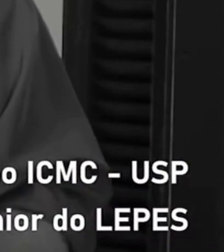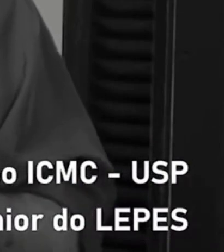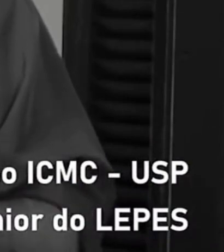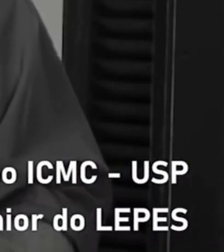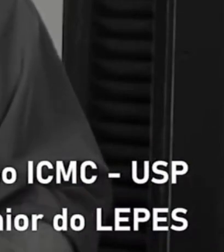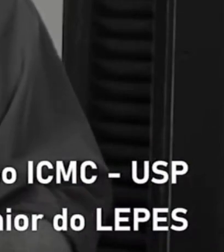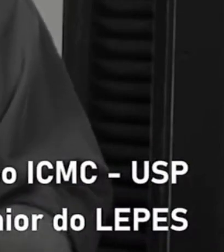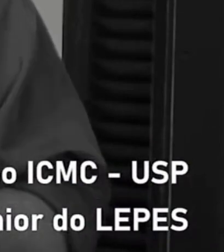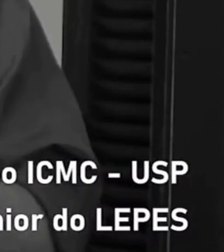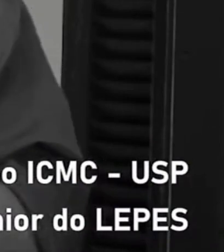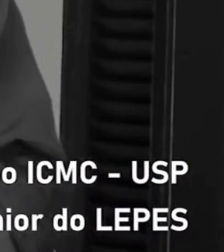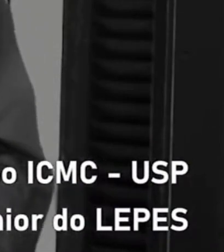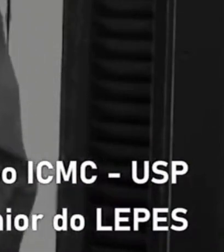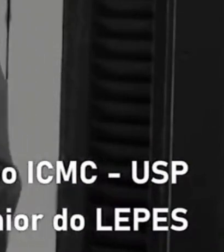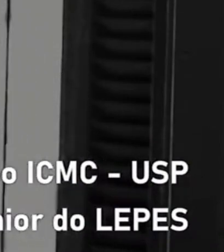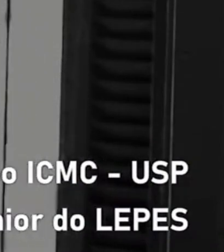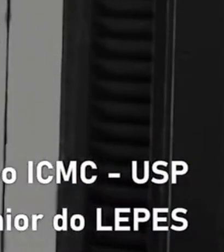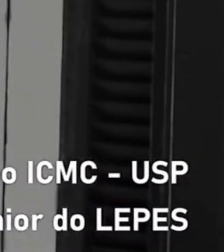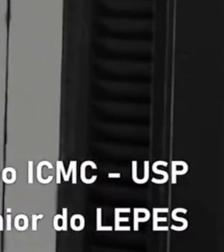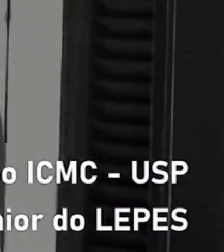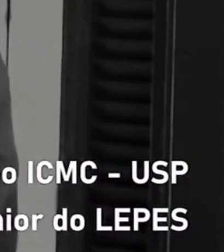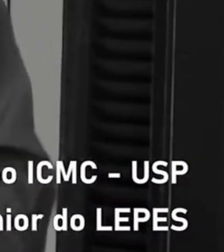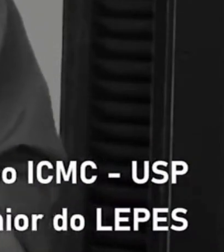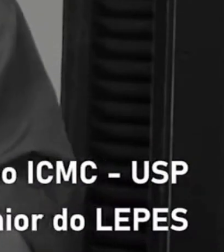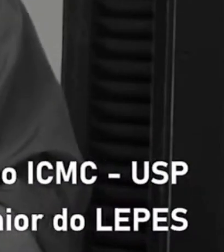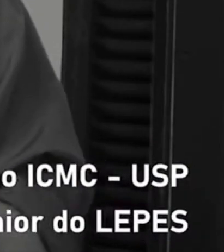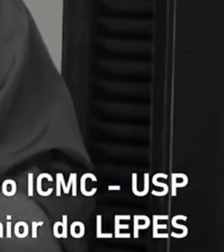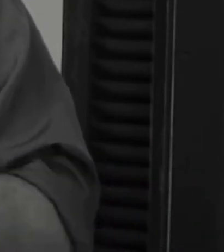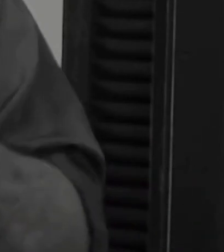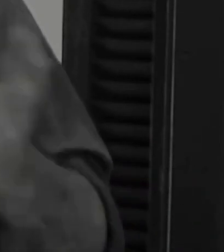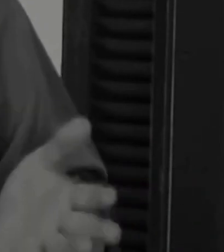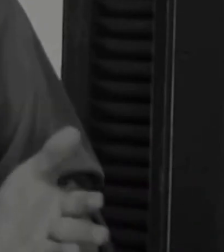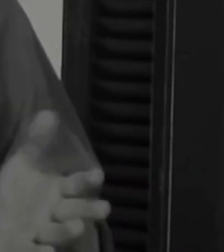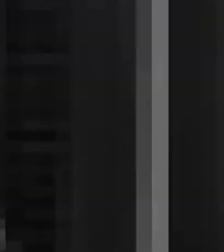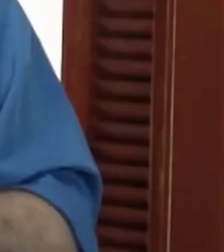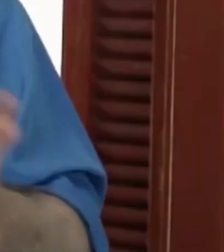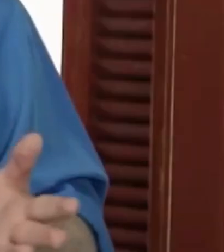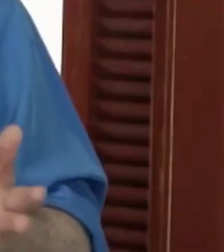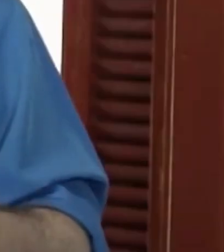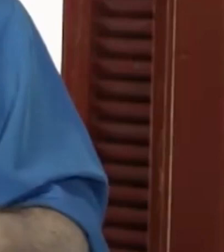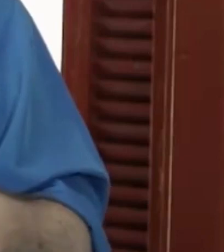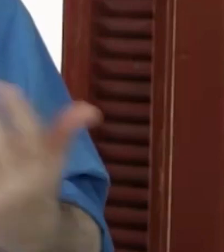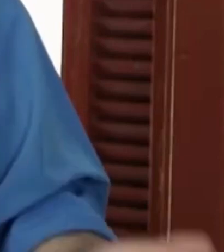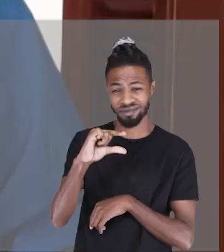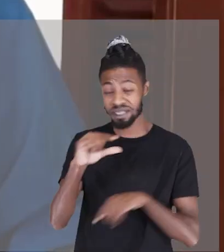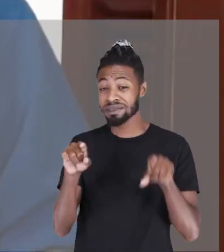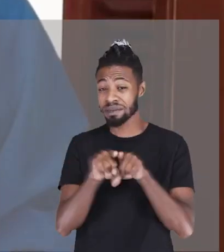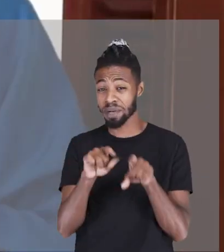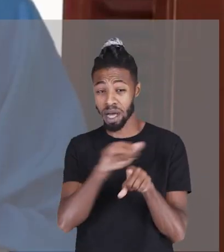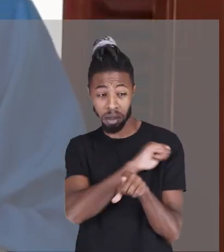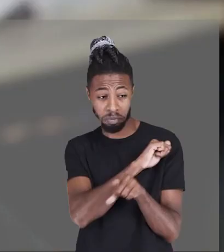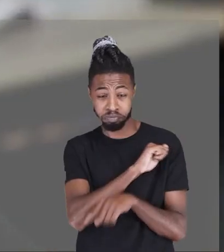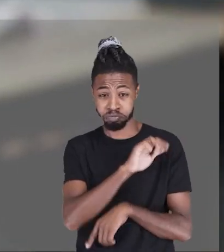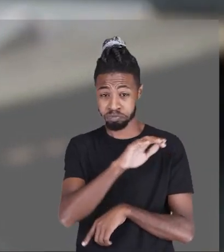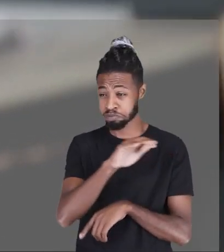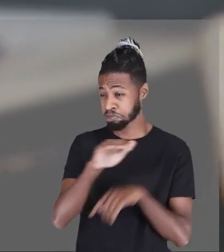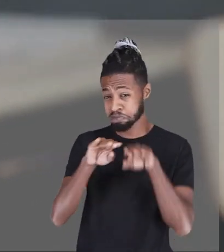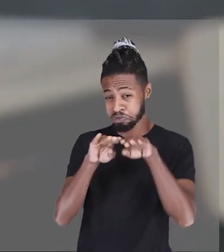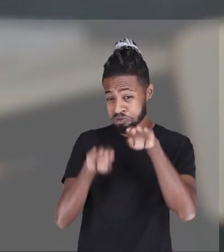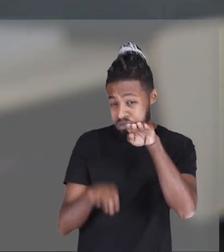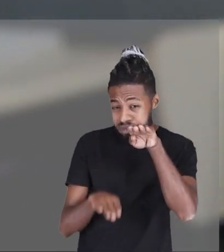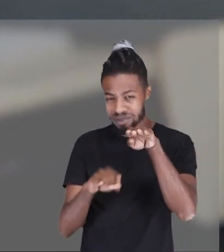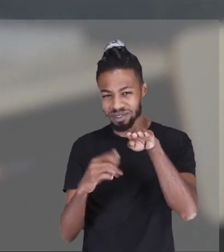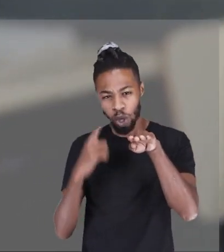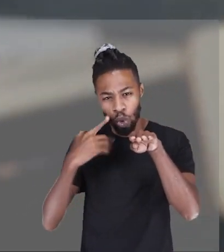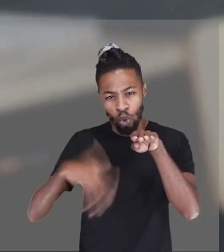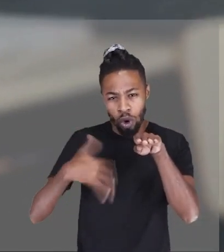Essa é uma etapa de ensino que parece que se aprende pouco e onde as desigualdades entre os estudantes se acentuam ainda mais. Quando